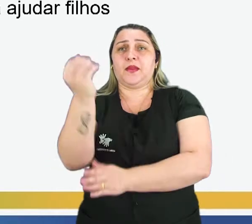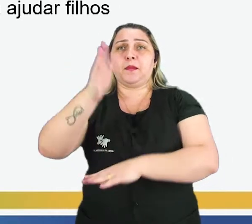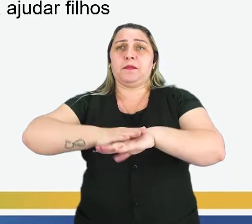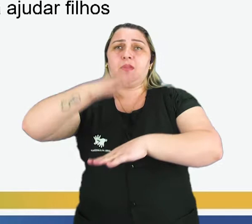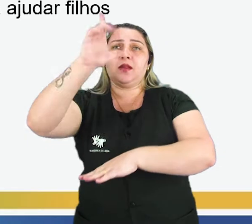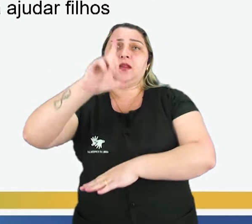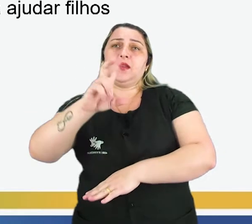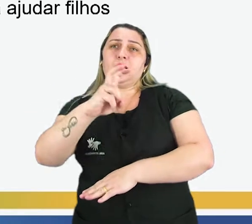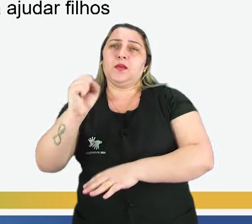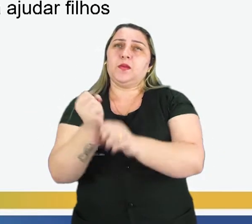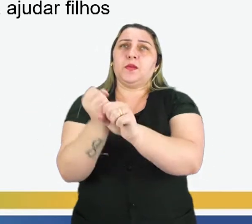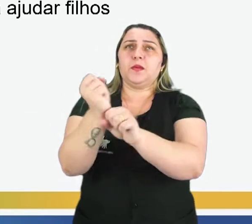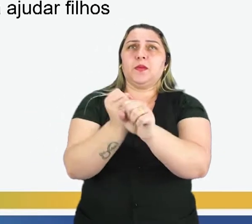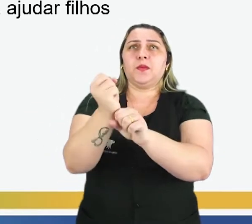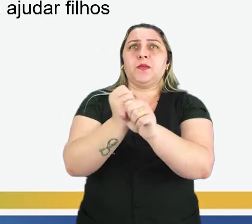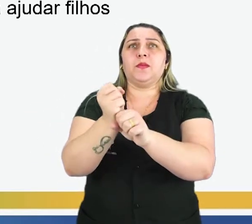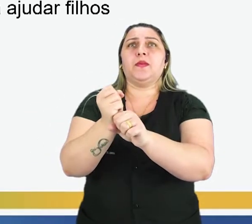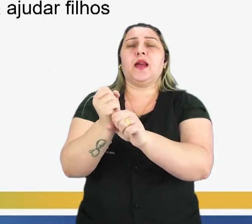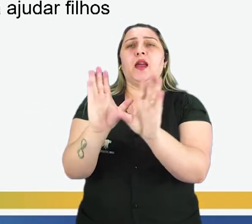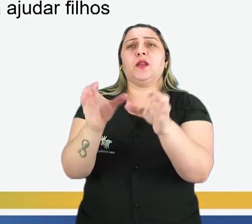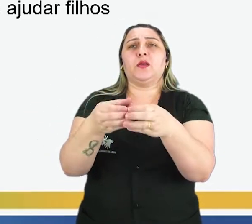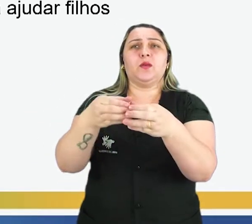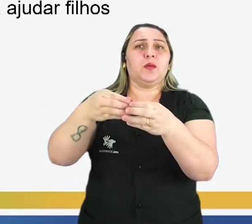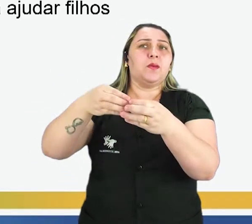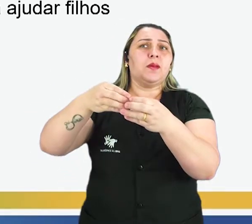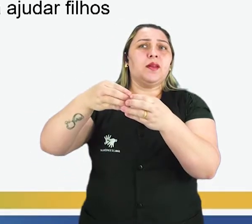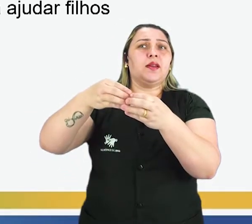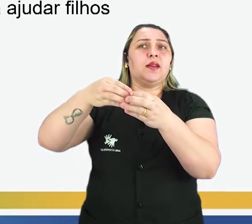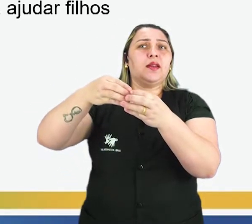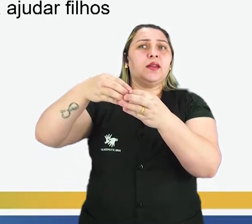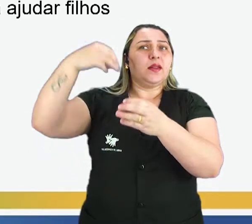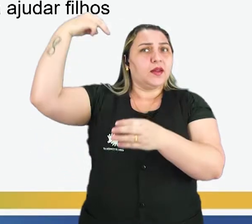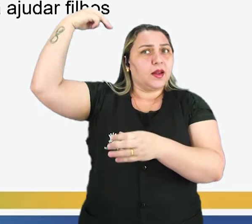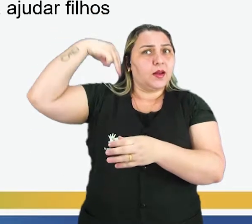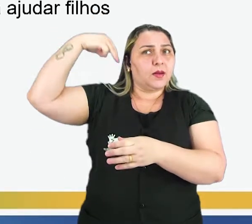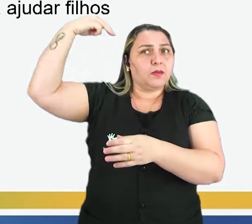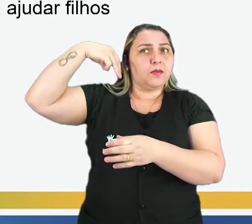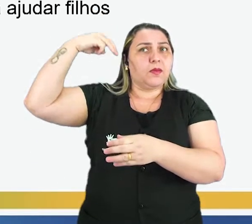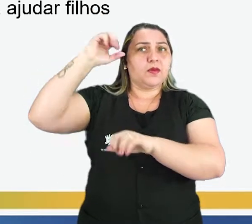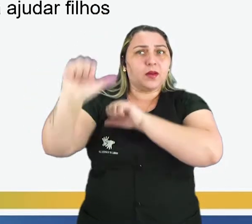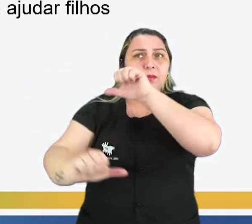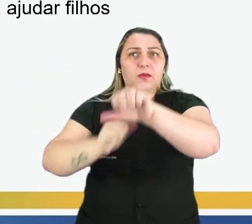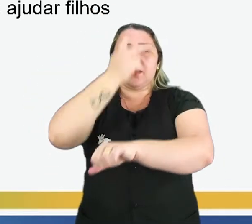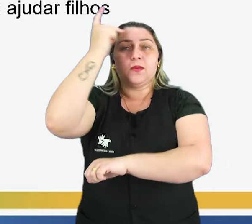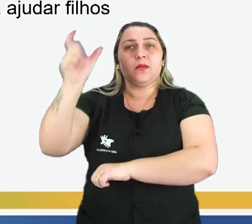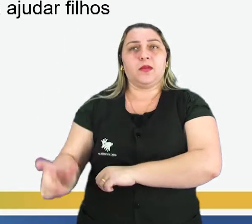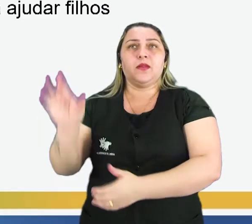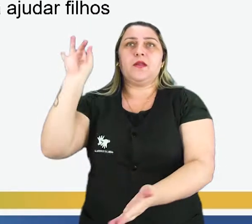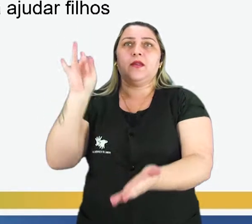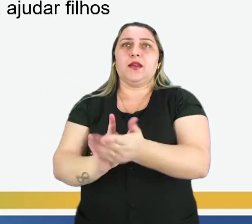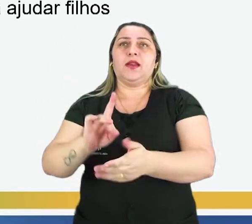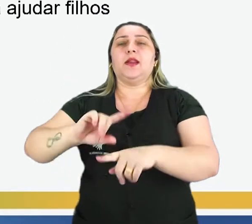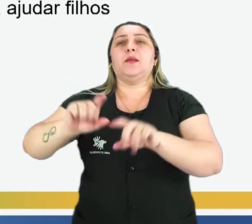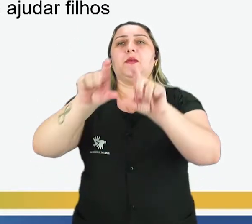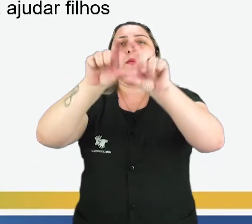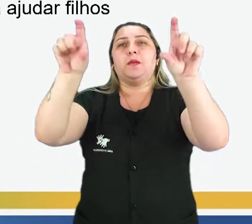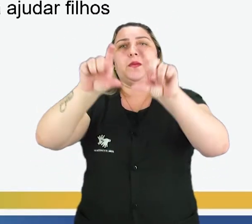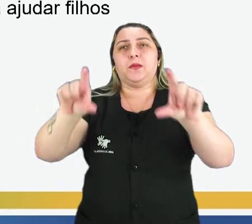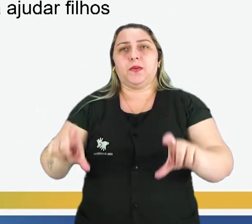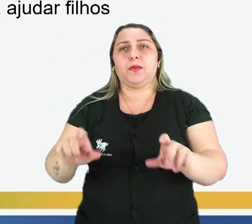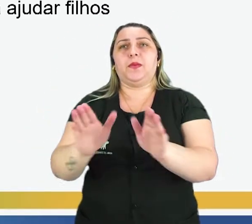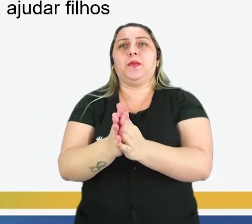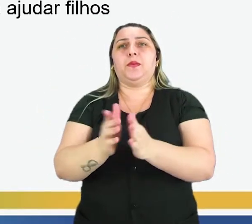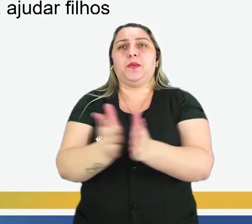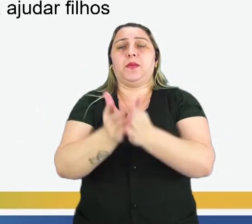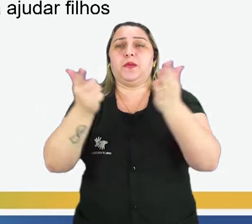Criada há mais de 50 anos, a Turma da Mônica vai, enfim, virar gente de verdade. Depois de estampar tirinhas diárias em